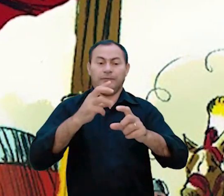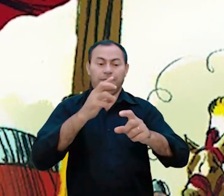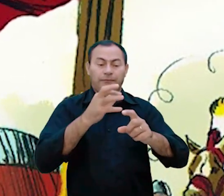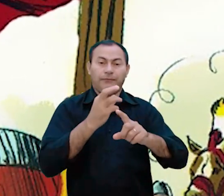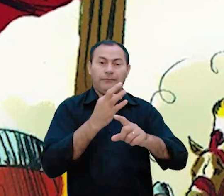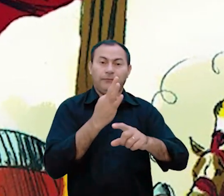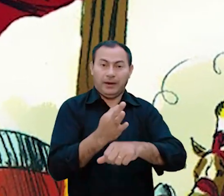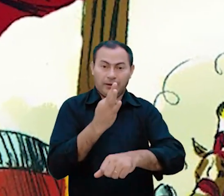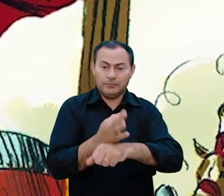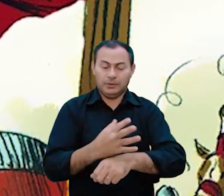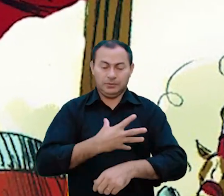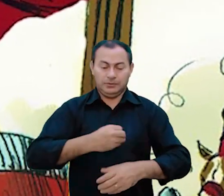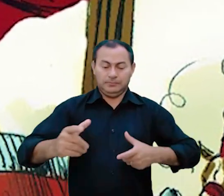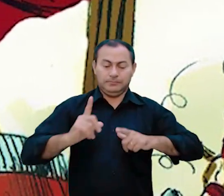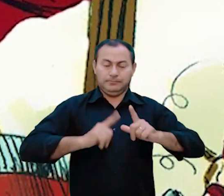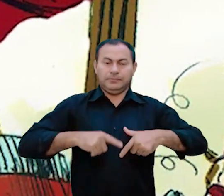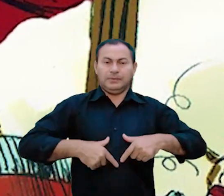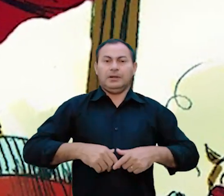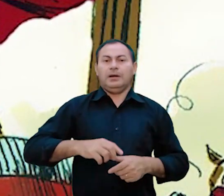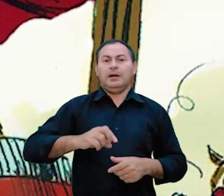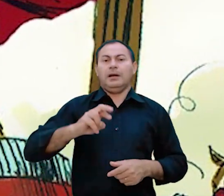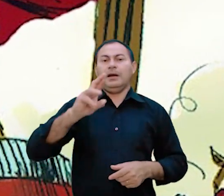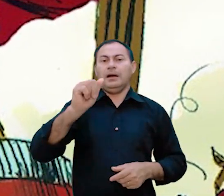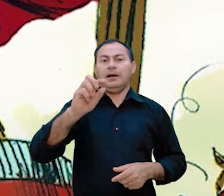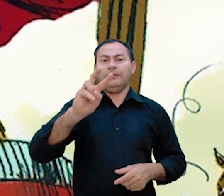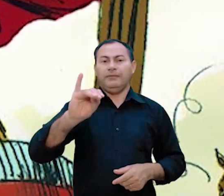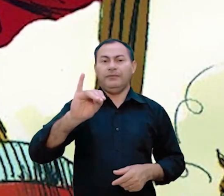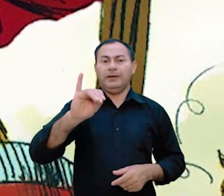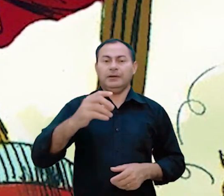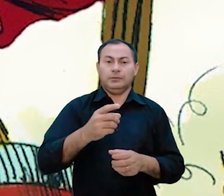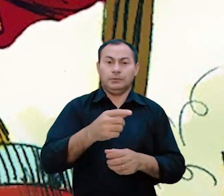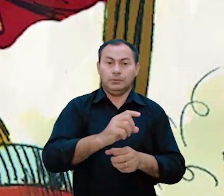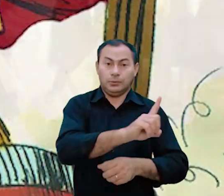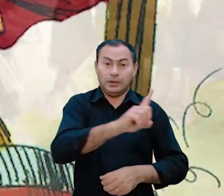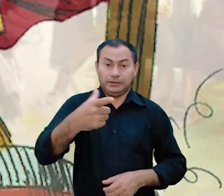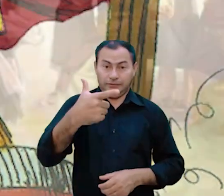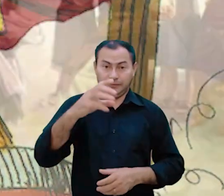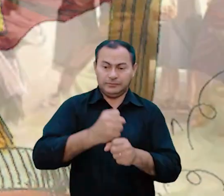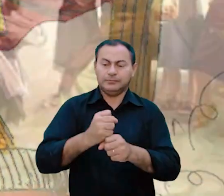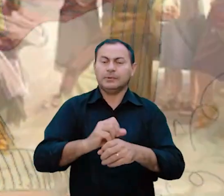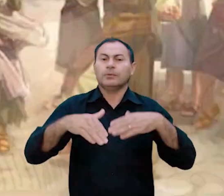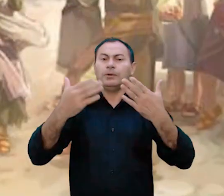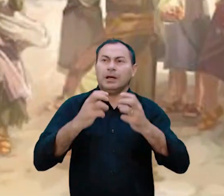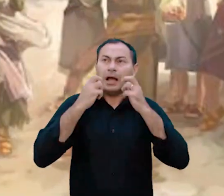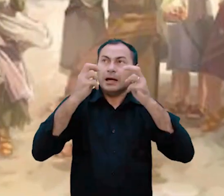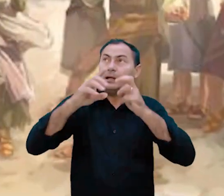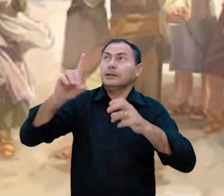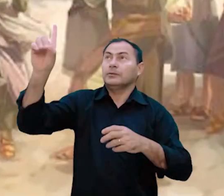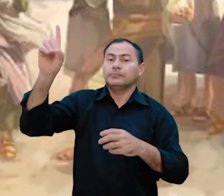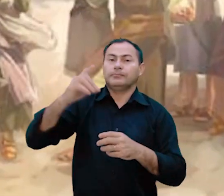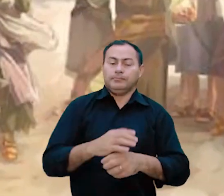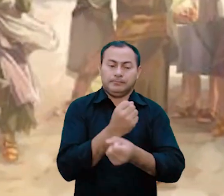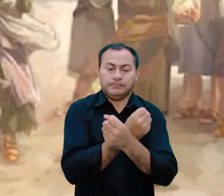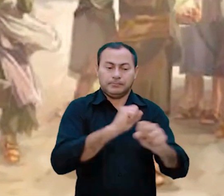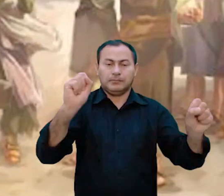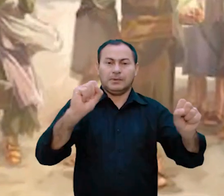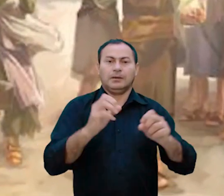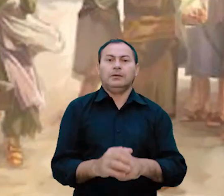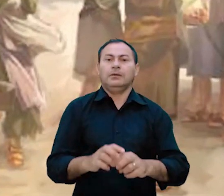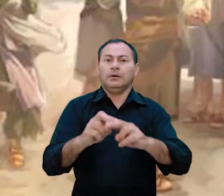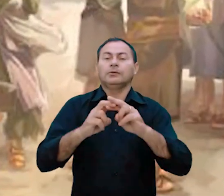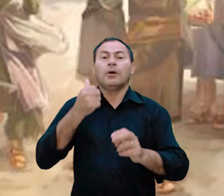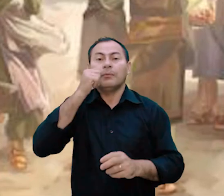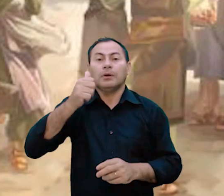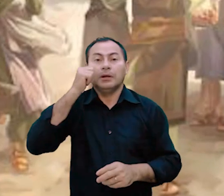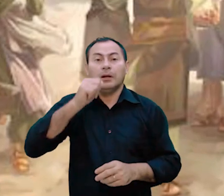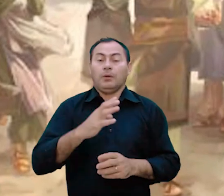ferro. Os filhos de Israel serviram a Jabim durante 20 anos. Dessa vez, quando eles clamaram a Deus, a libertação